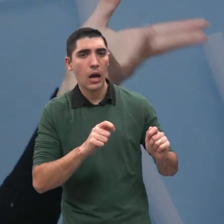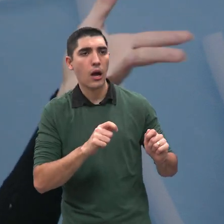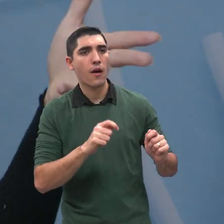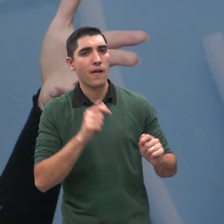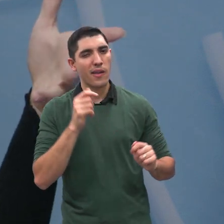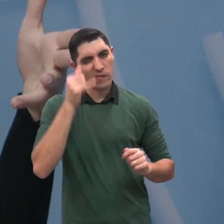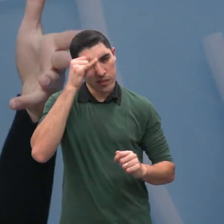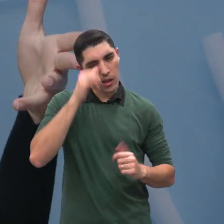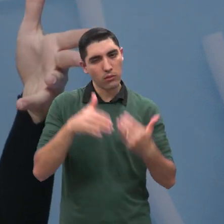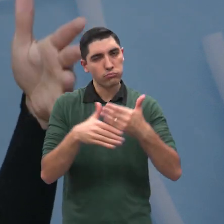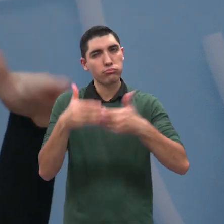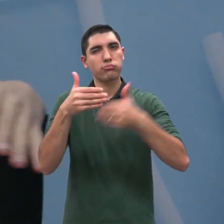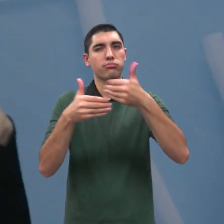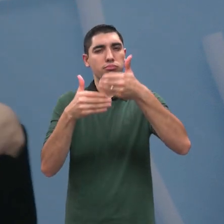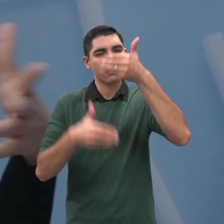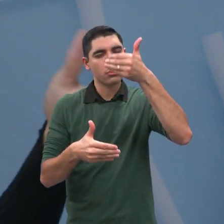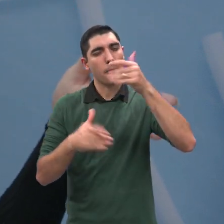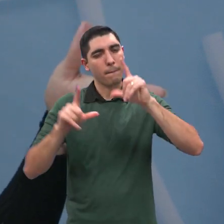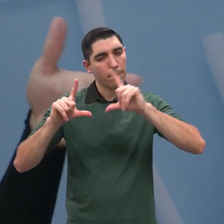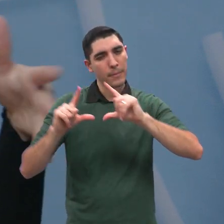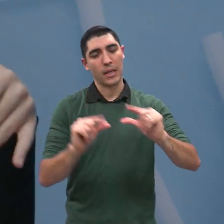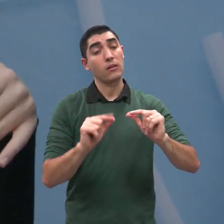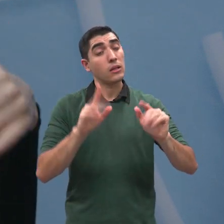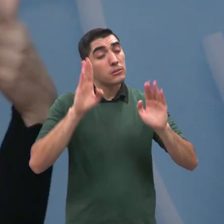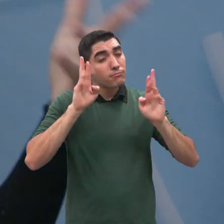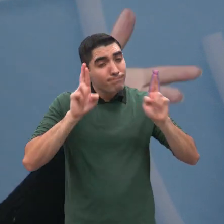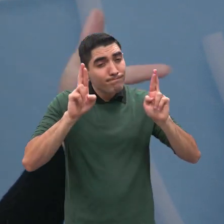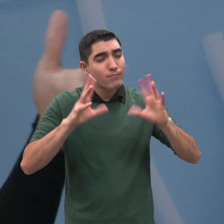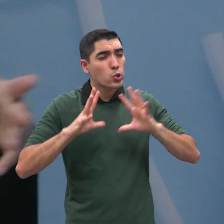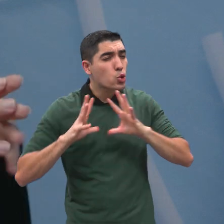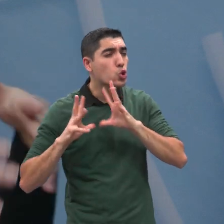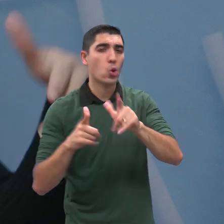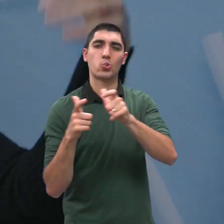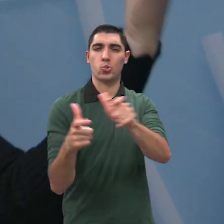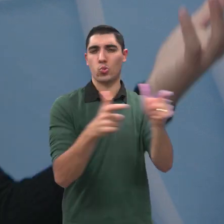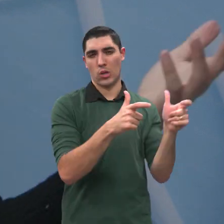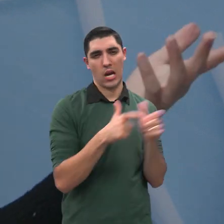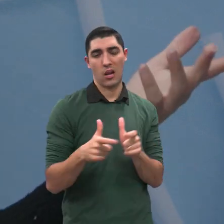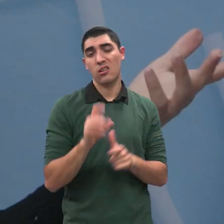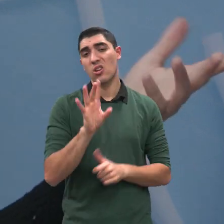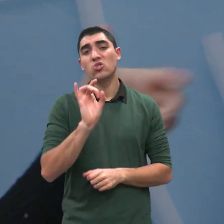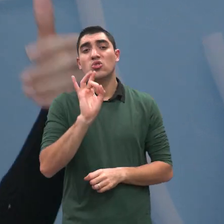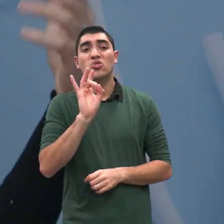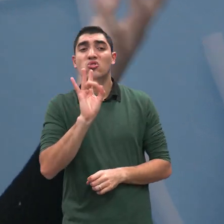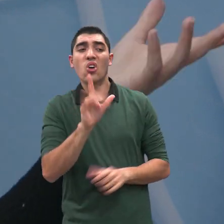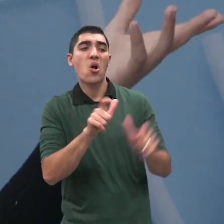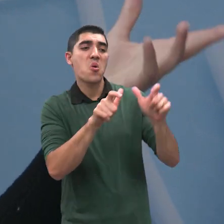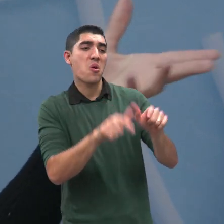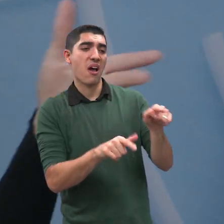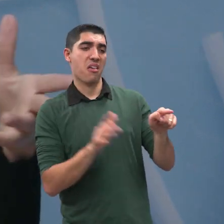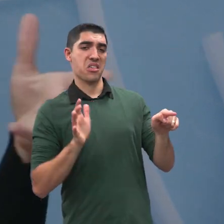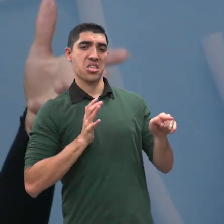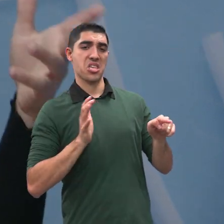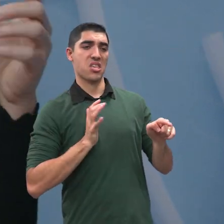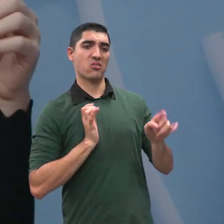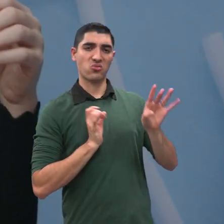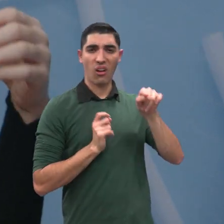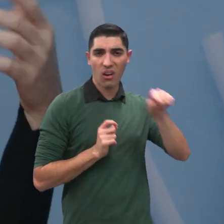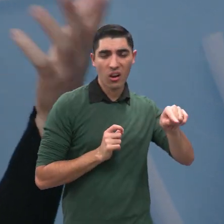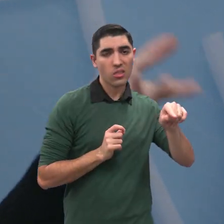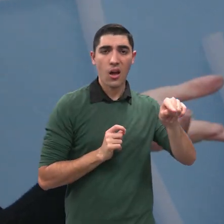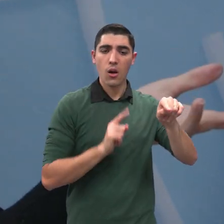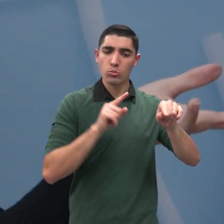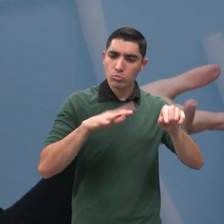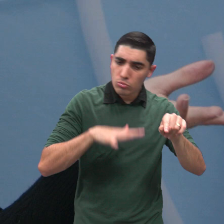menos muros, e a gente espera que sejam em todas as regiões, né? Não só em áreas de classe média alta, que outras áreas